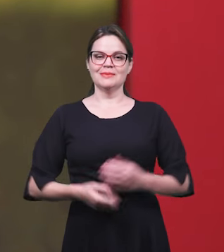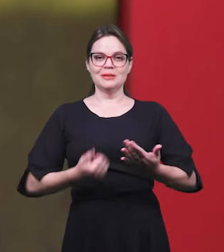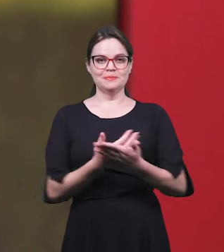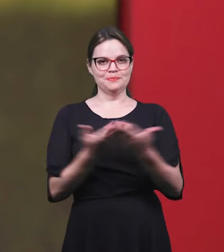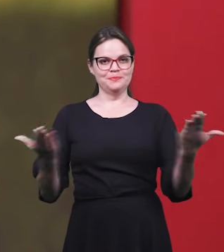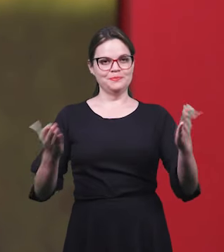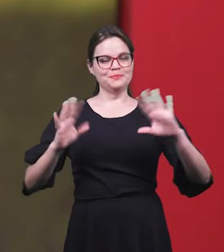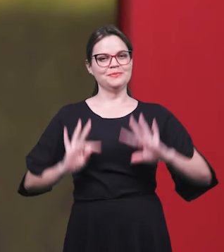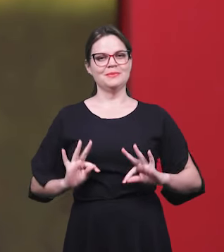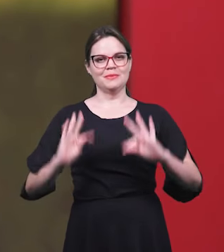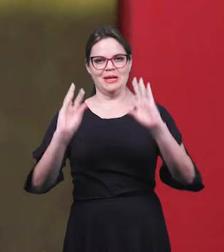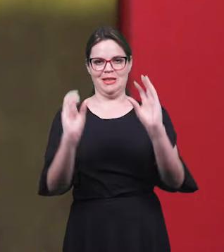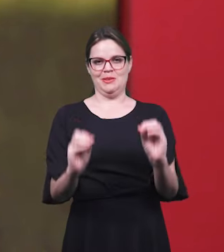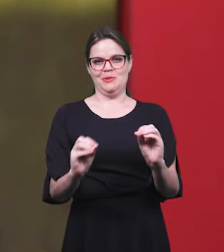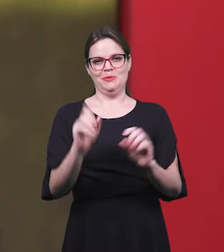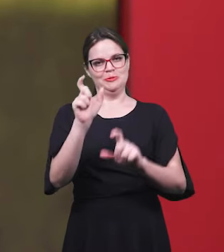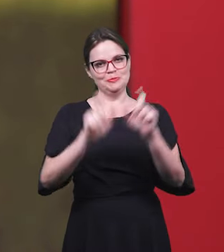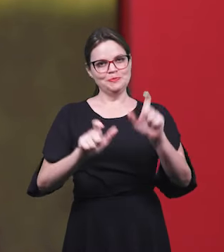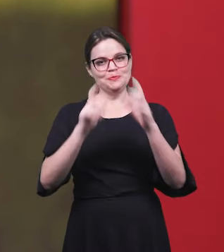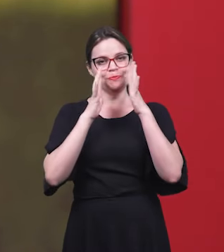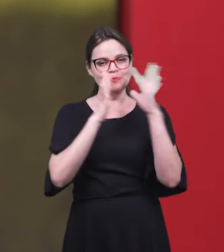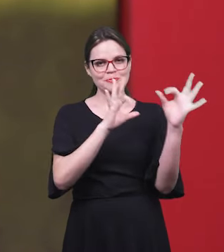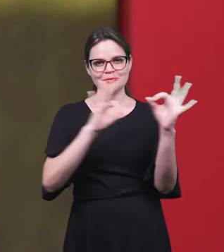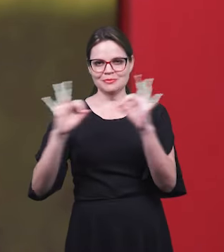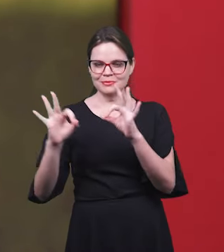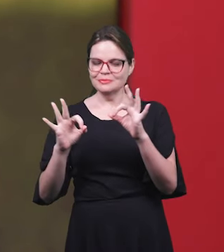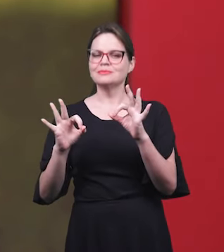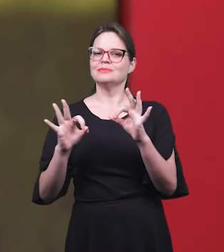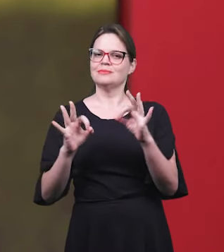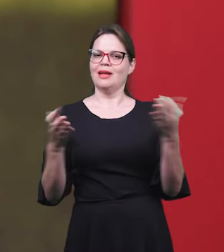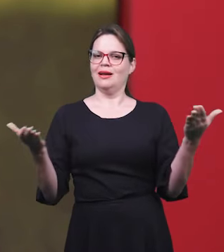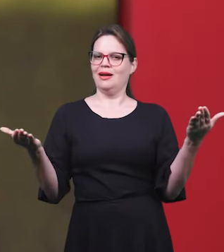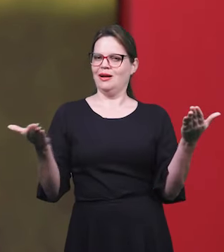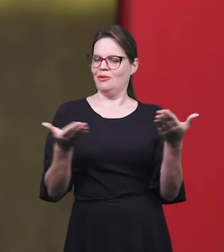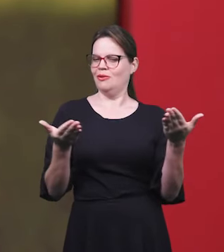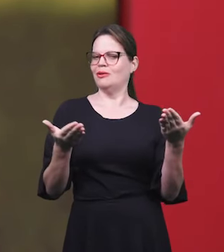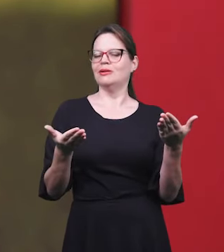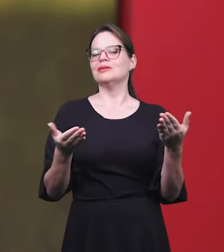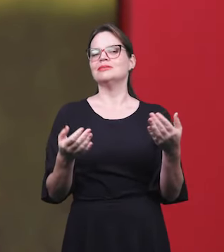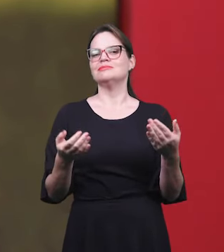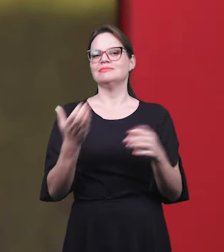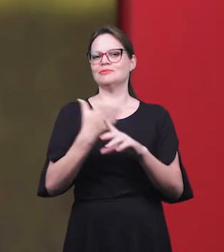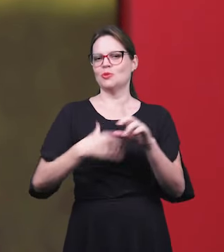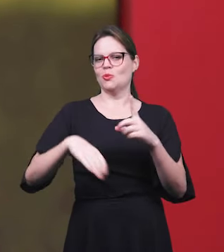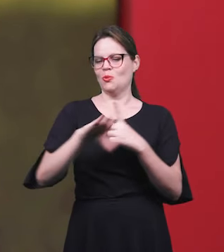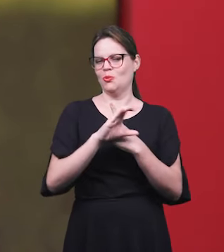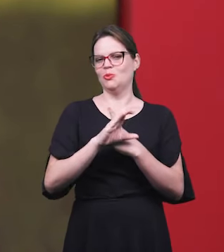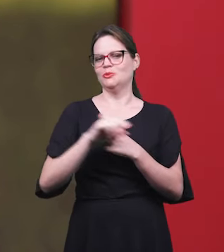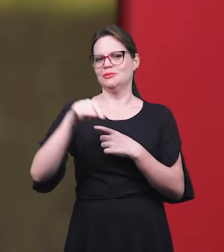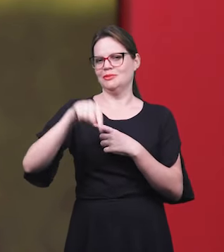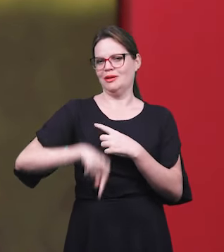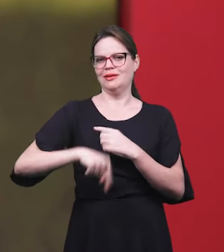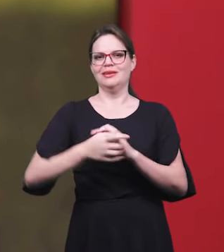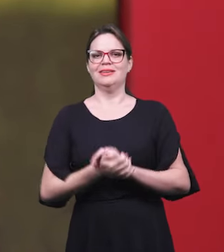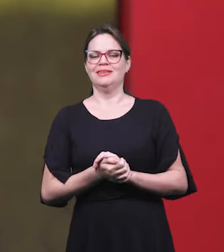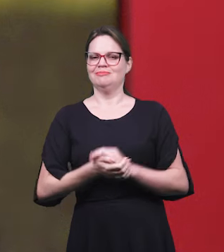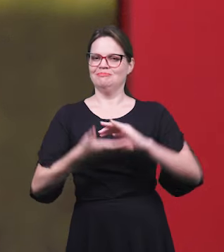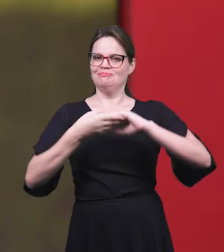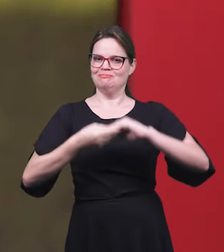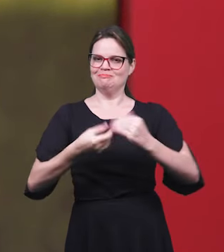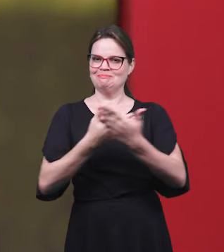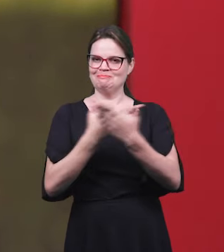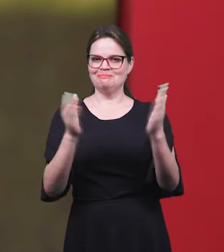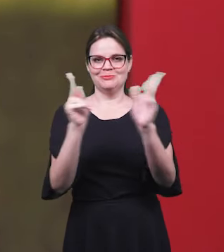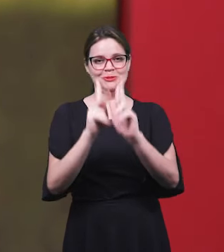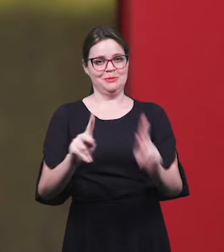Nós queremos saudar aos irmãos e a todos que receberam o convite e aceitaram, estão nos assistindo. Queremos